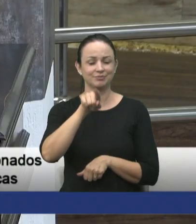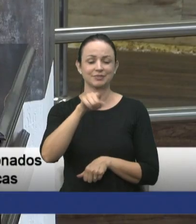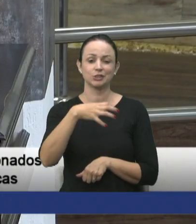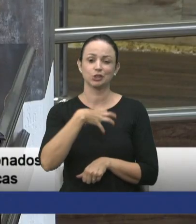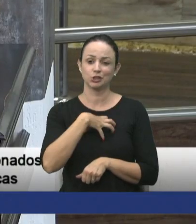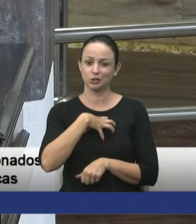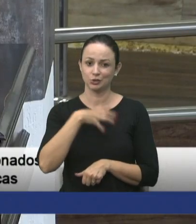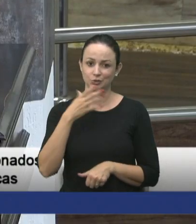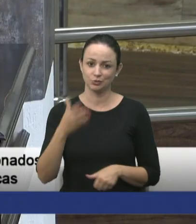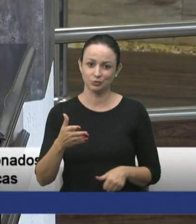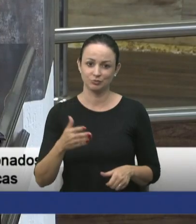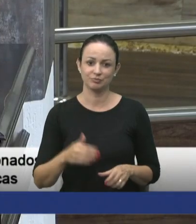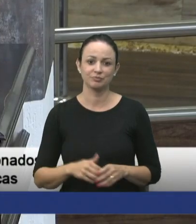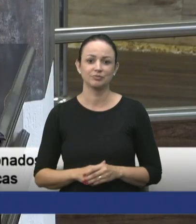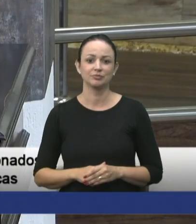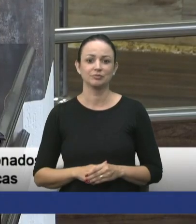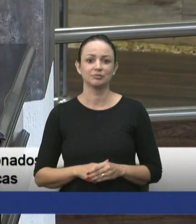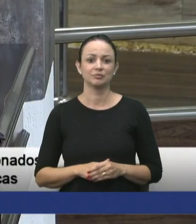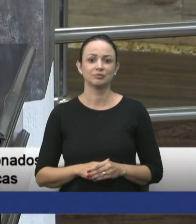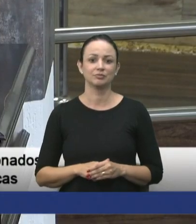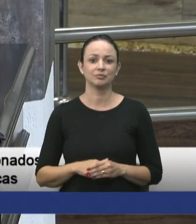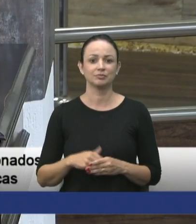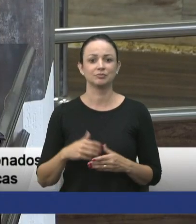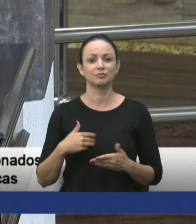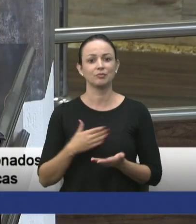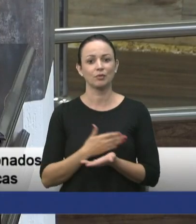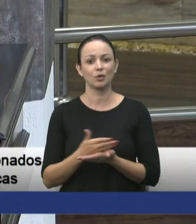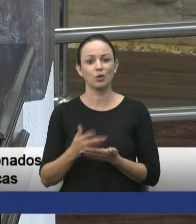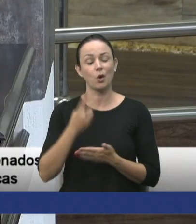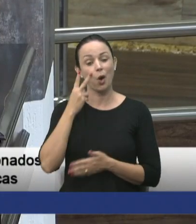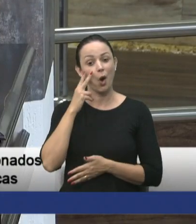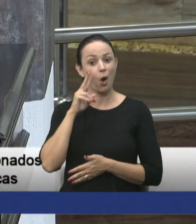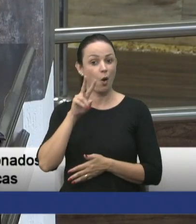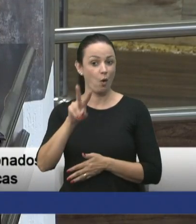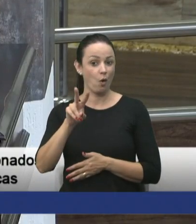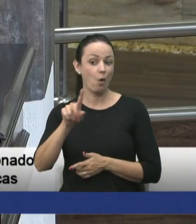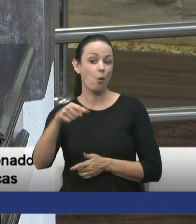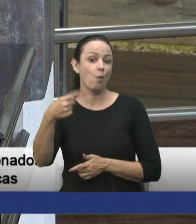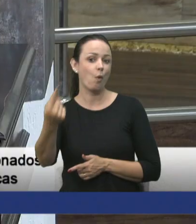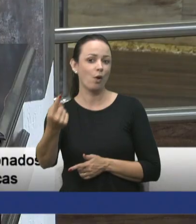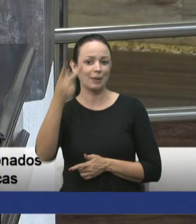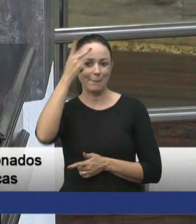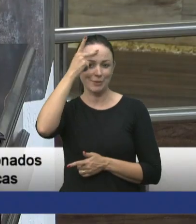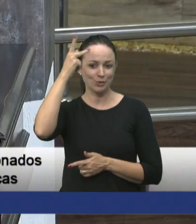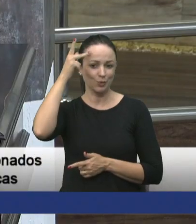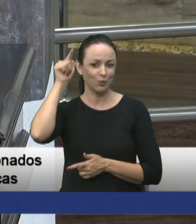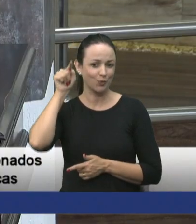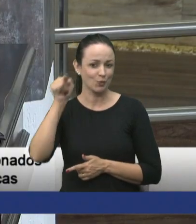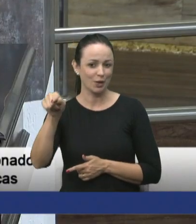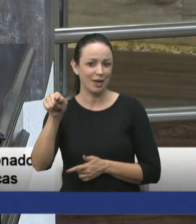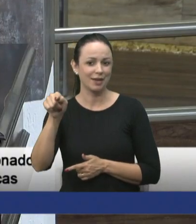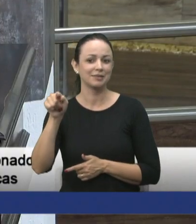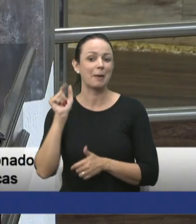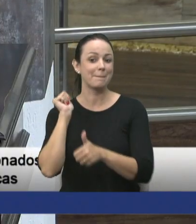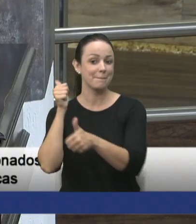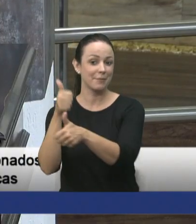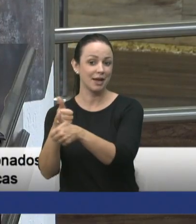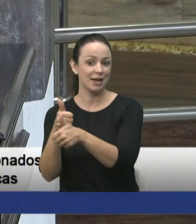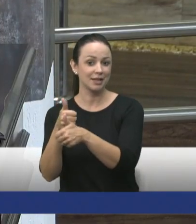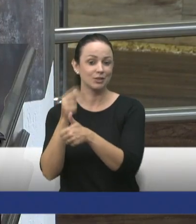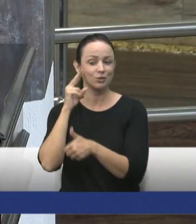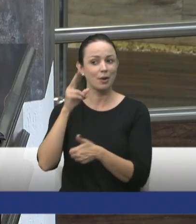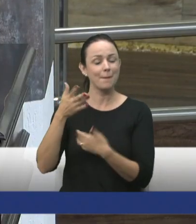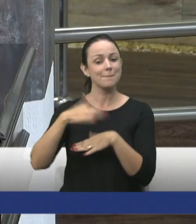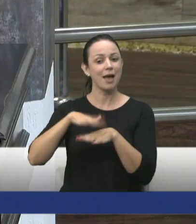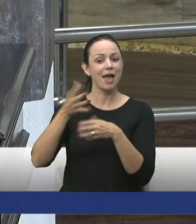forma, a gente passa a olhar o outro, aquele que está ao nosso lado, de uma maneira mais